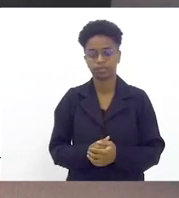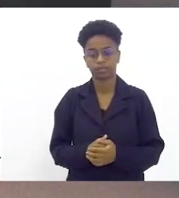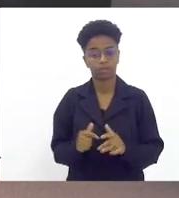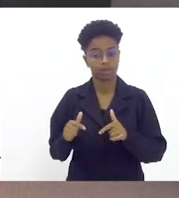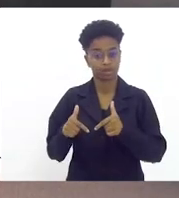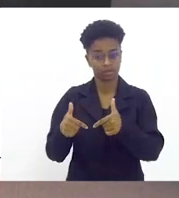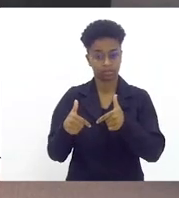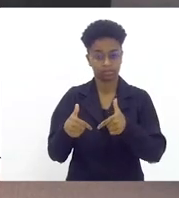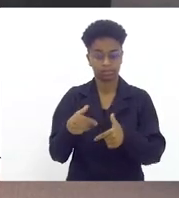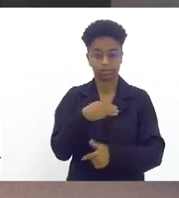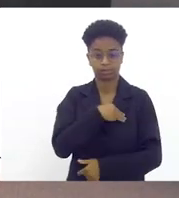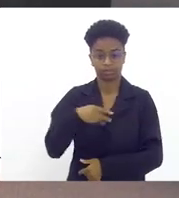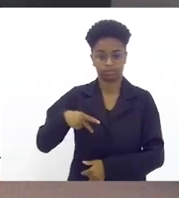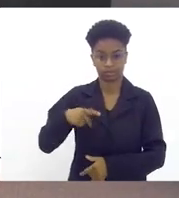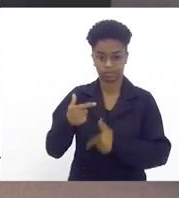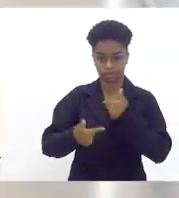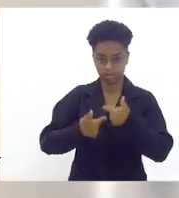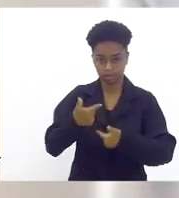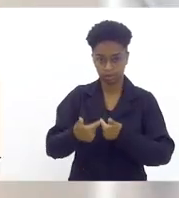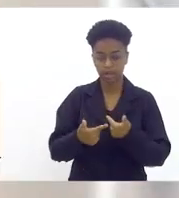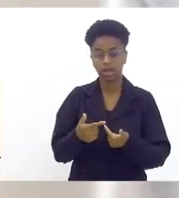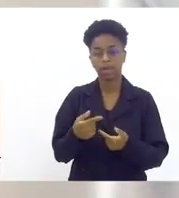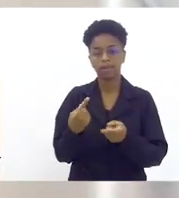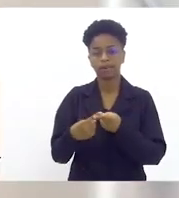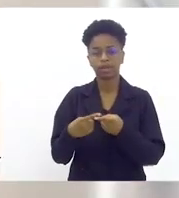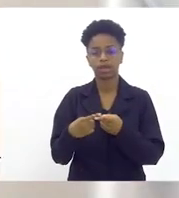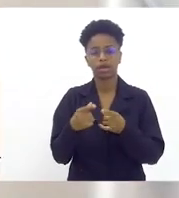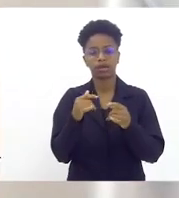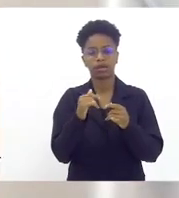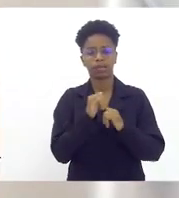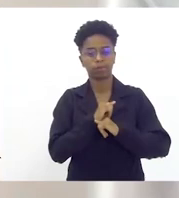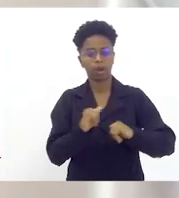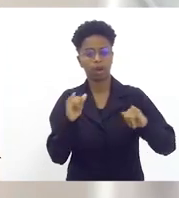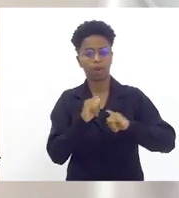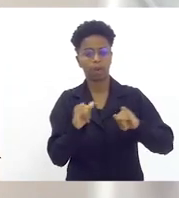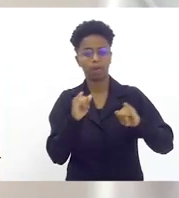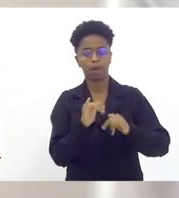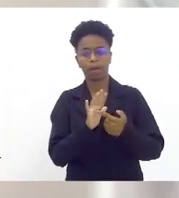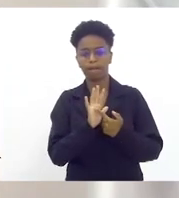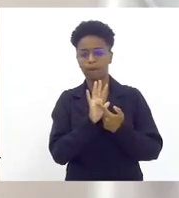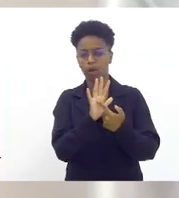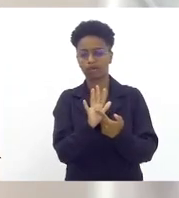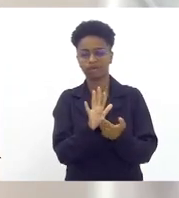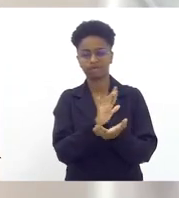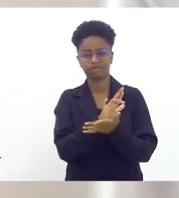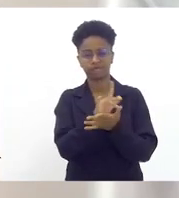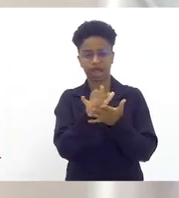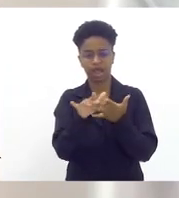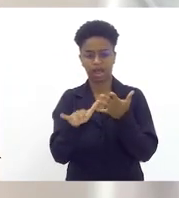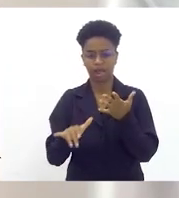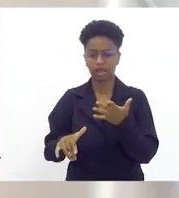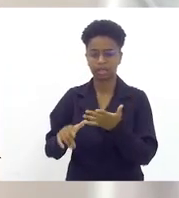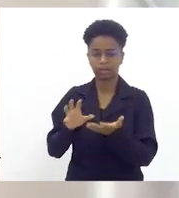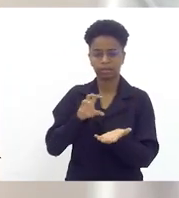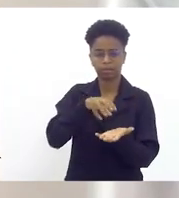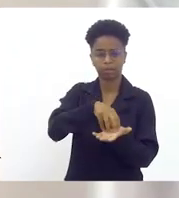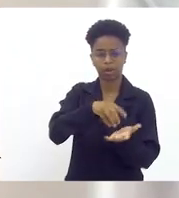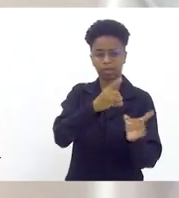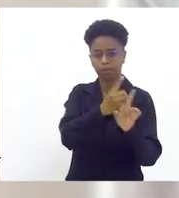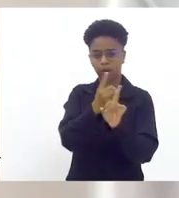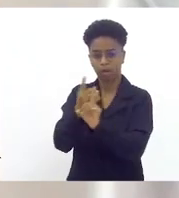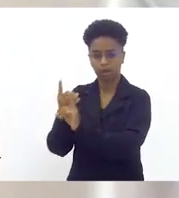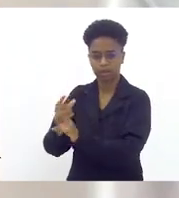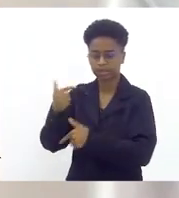Ministério Público do Trabalho, que tem estourado diversos focos de trabalho escravo no Brasil, alguns